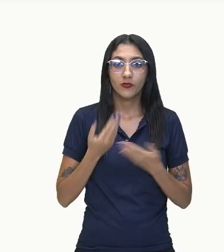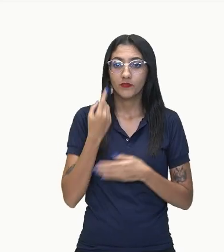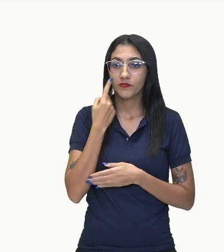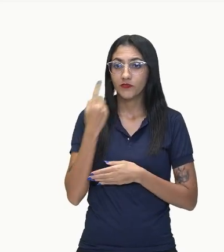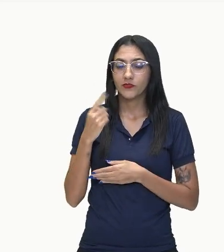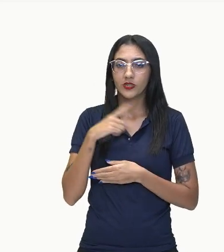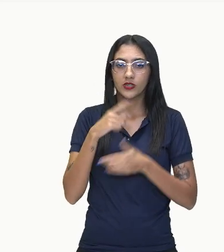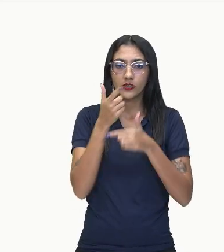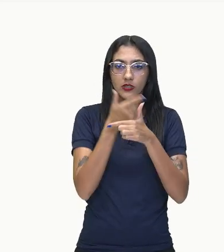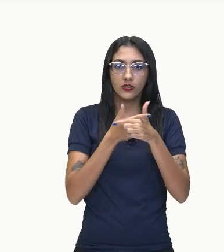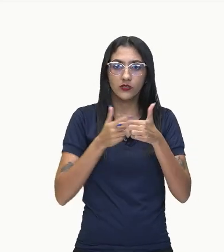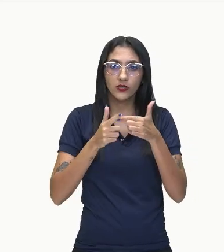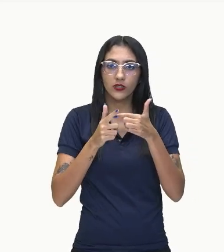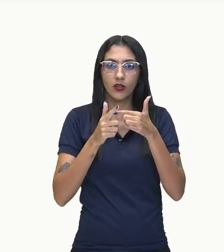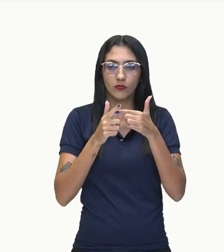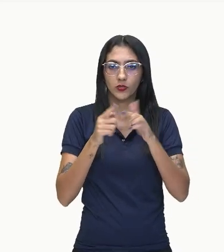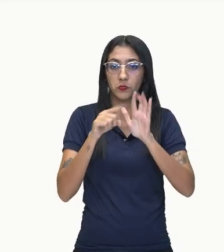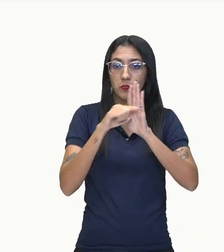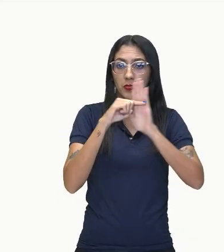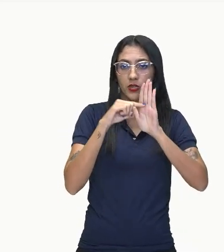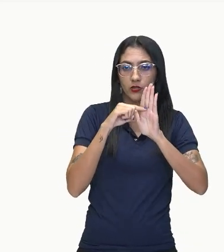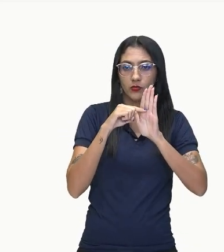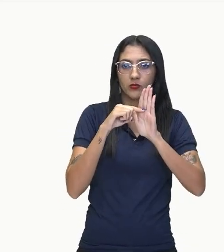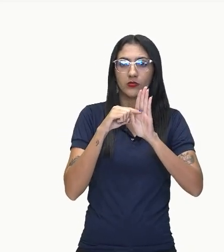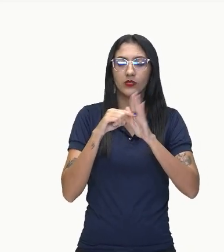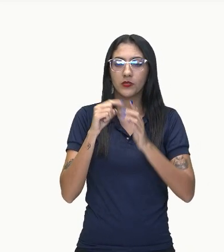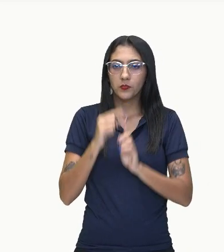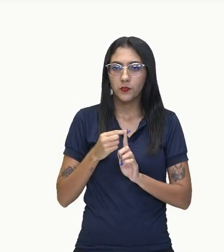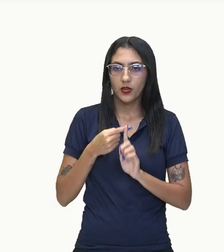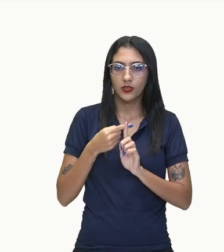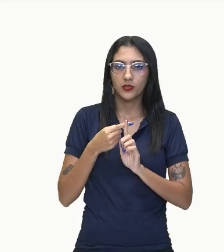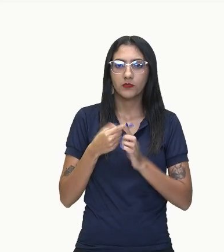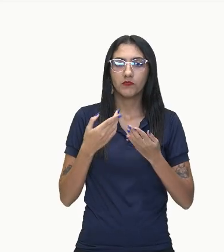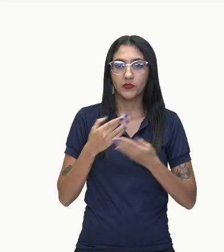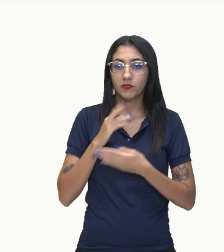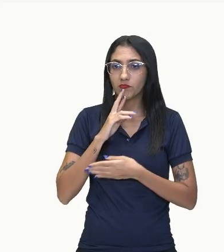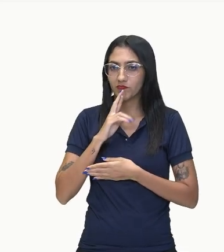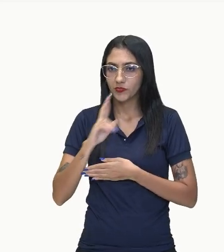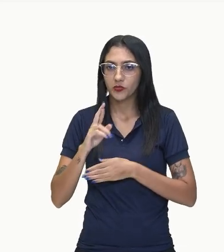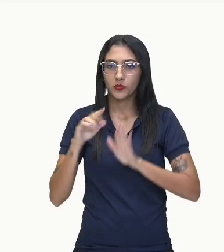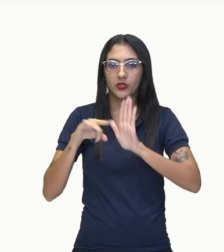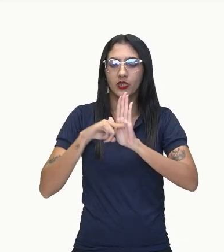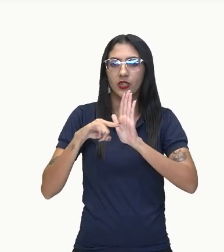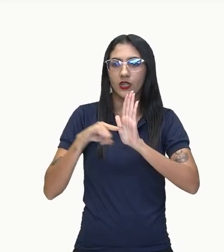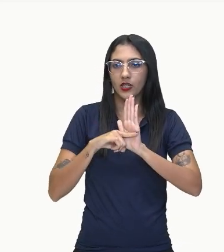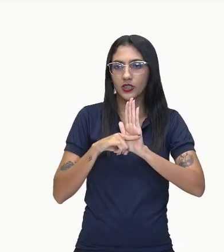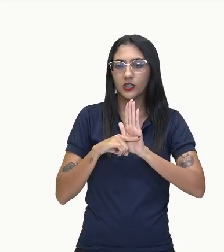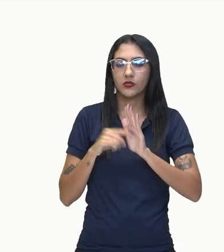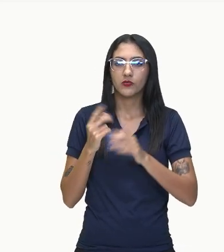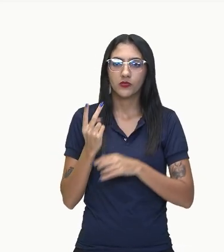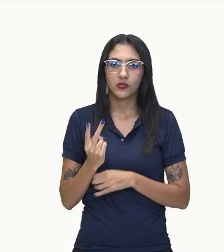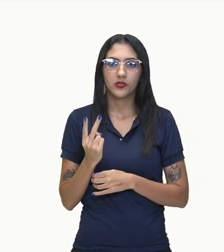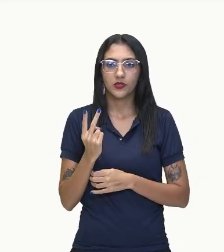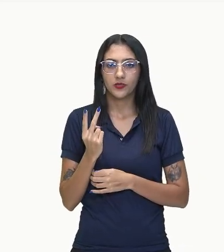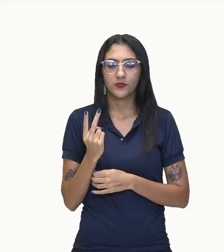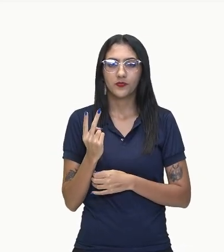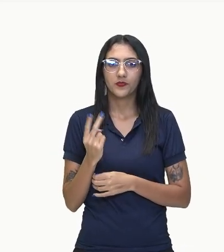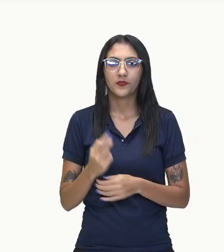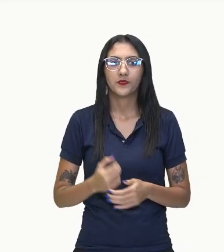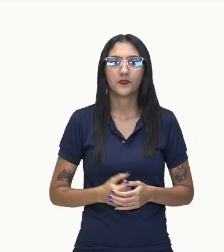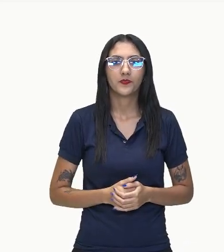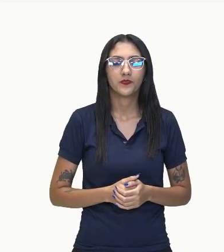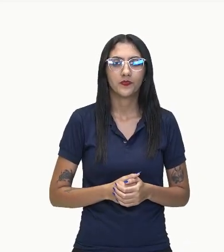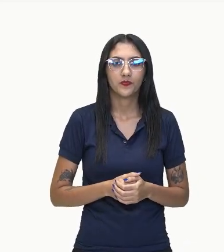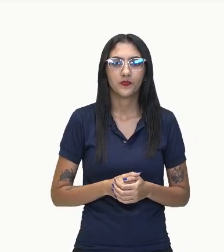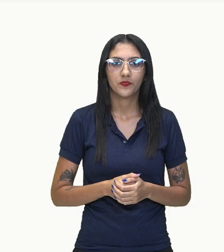negativo por um número positivo. Então, o resultado vai ser negativo. 4 dividido por 2, 2. E